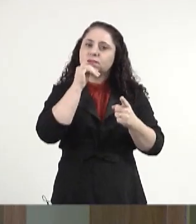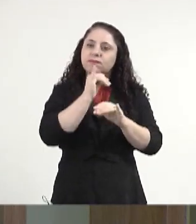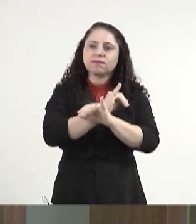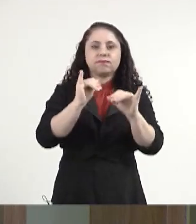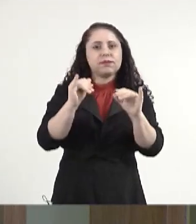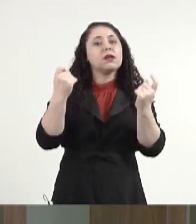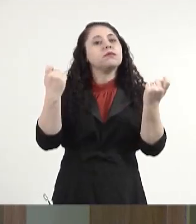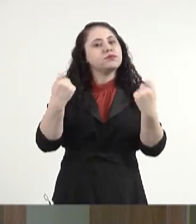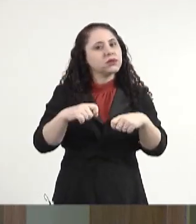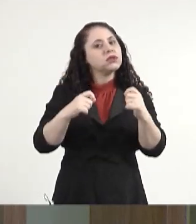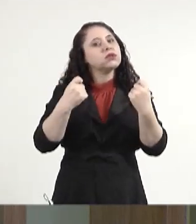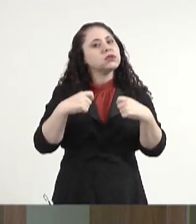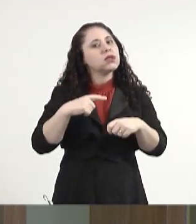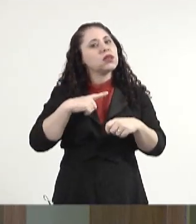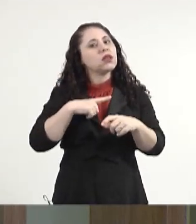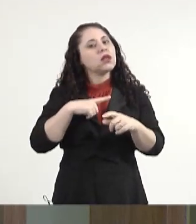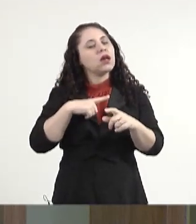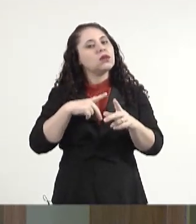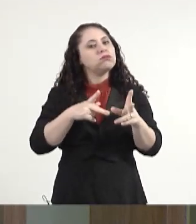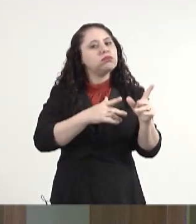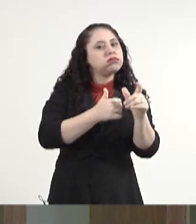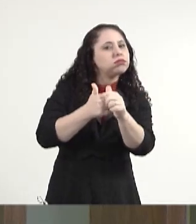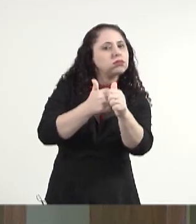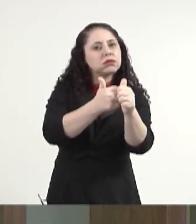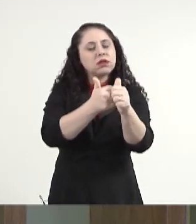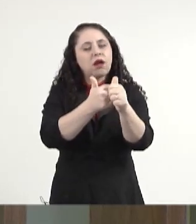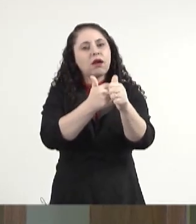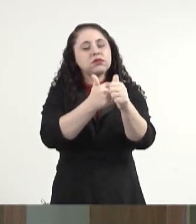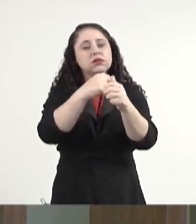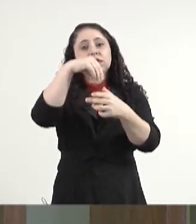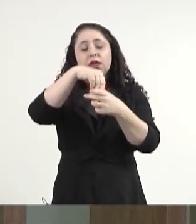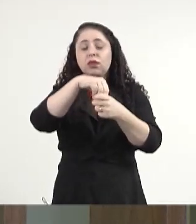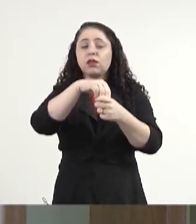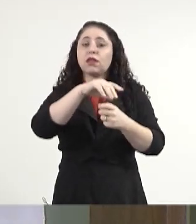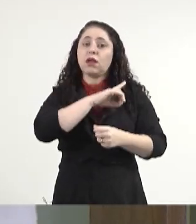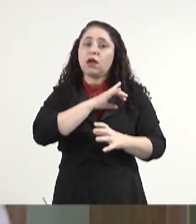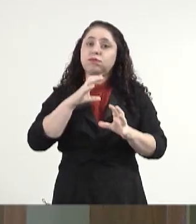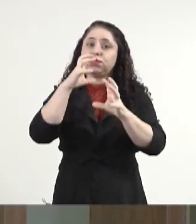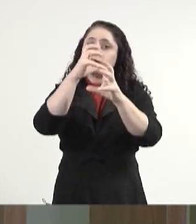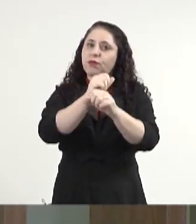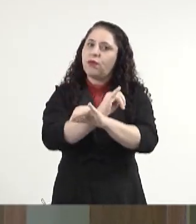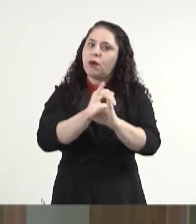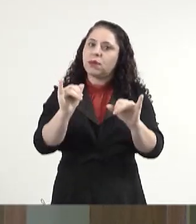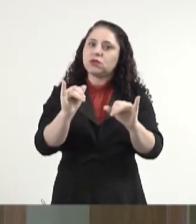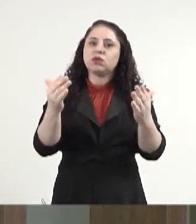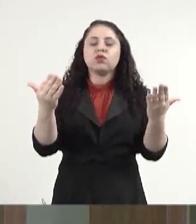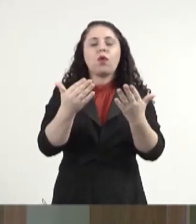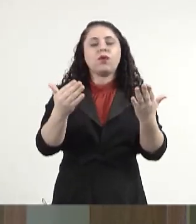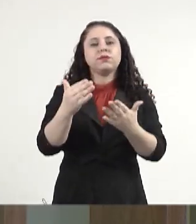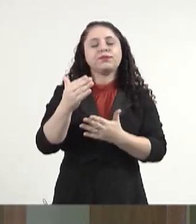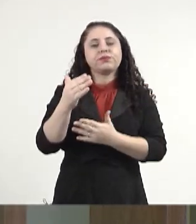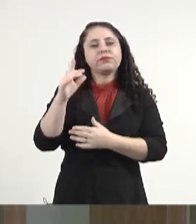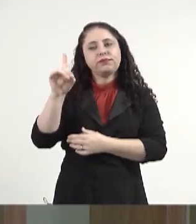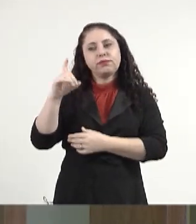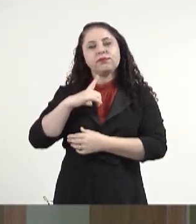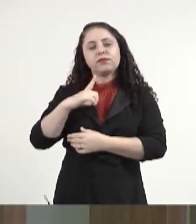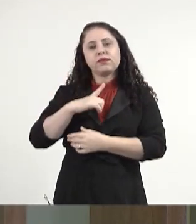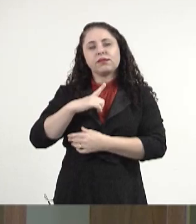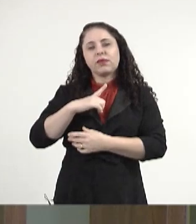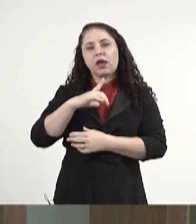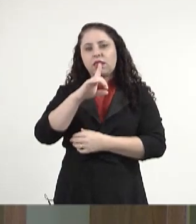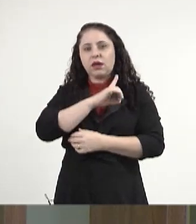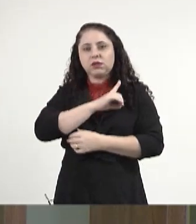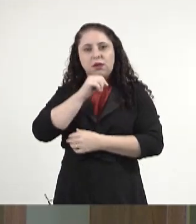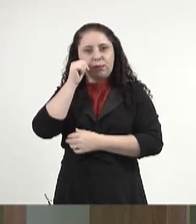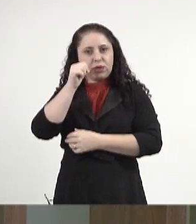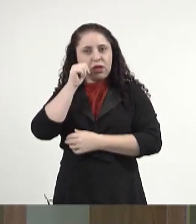exemplo, elas precisam estar sendo muito bem conduzidas numa delegacia. Hoje, em Dourados, nós temos uma delegacia de atendimento à mulher, que ela, de alguma forma,